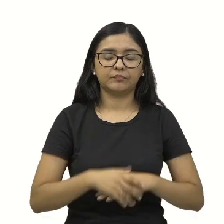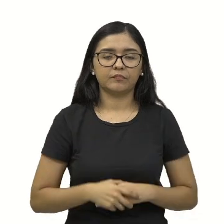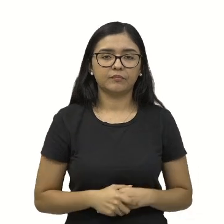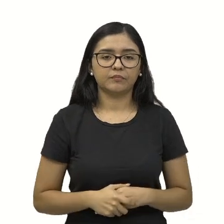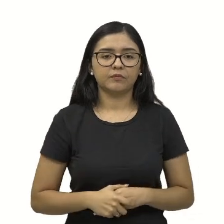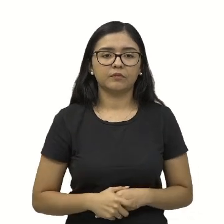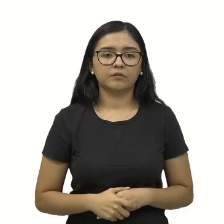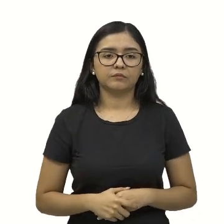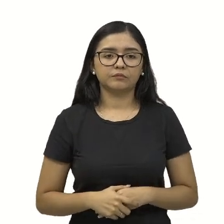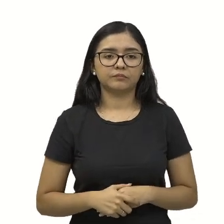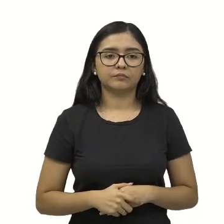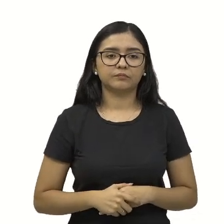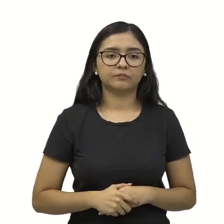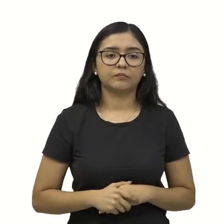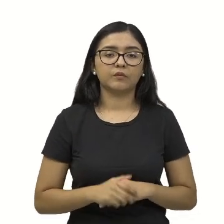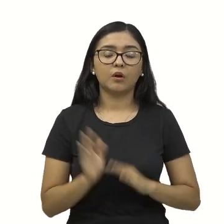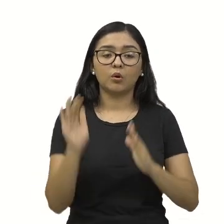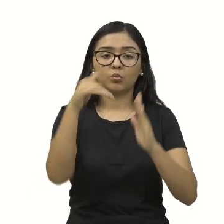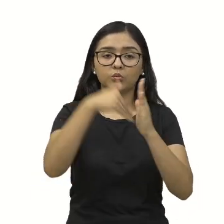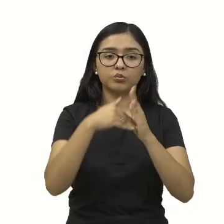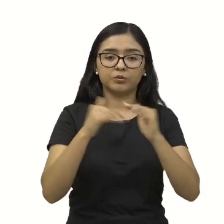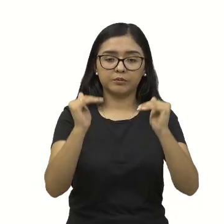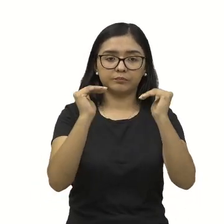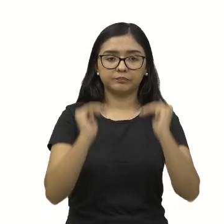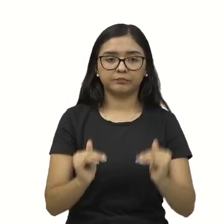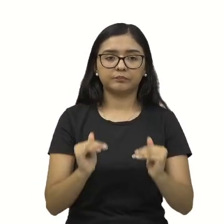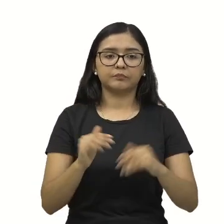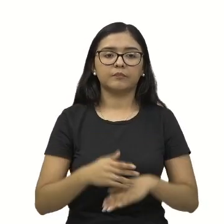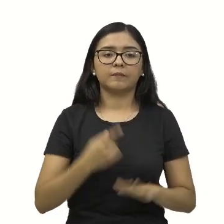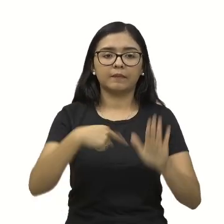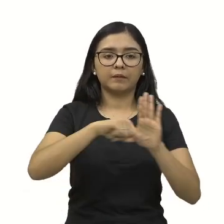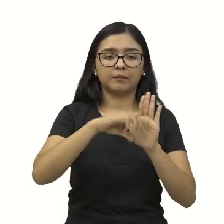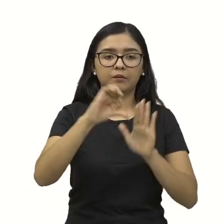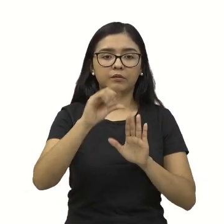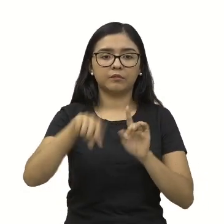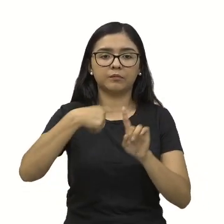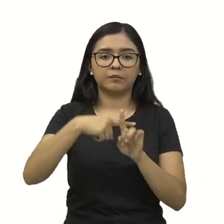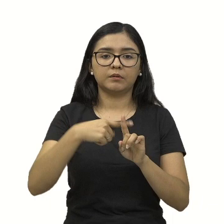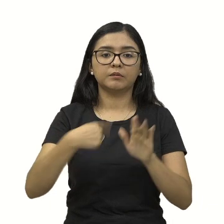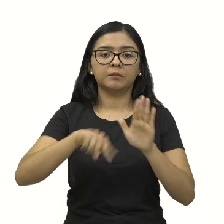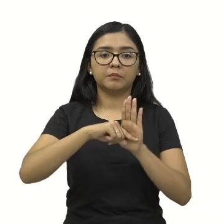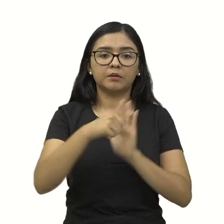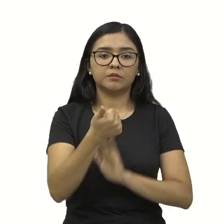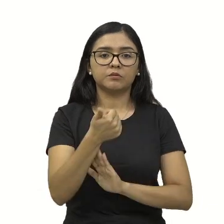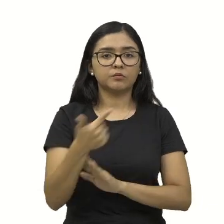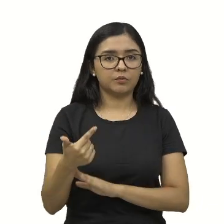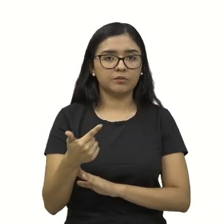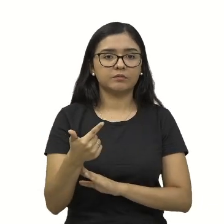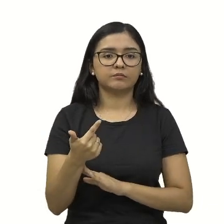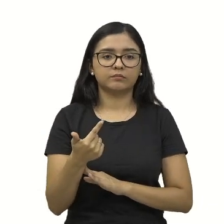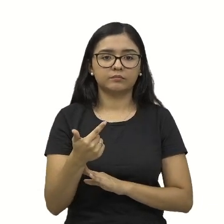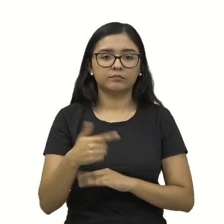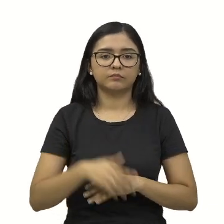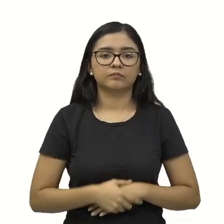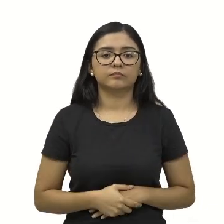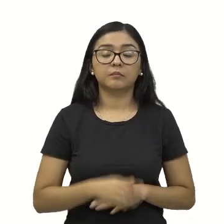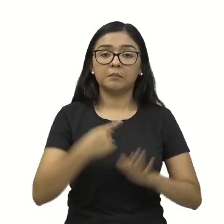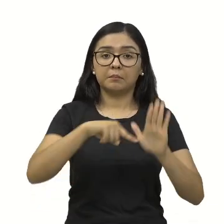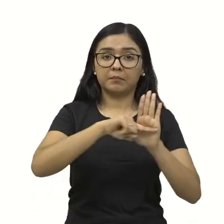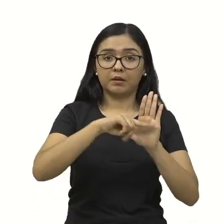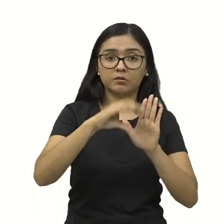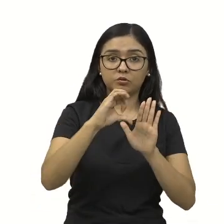tá? Vamos para a última linha agora. Eu tenho menos 9 com menos 12. Olha só, menos